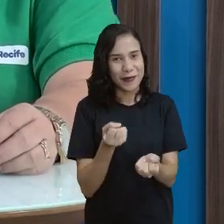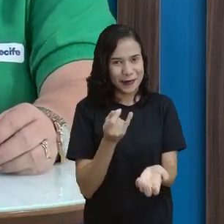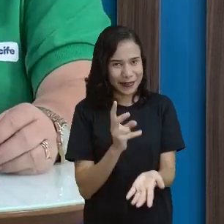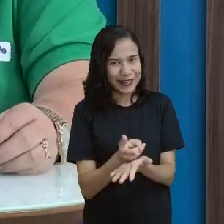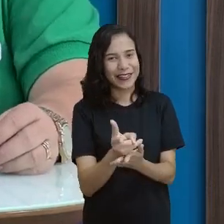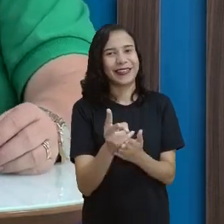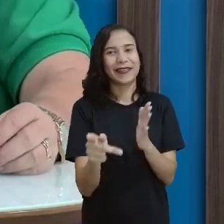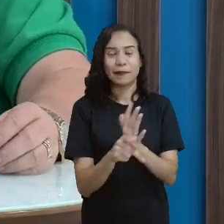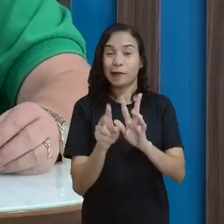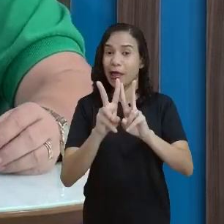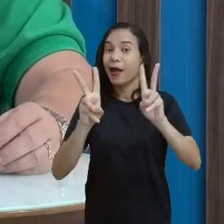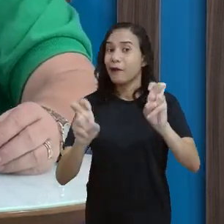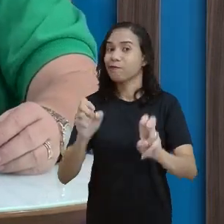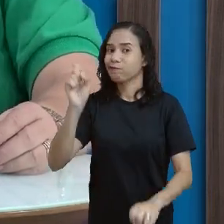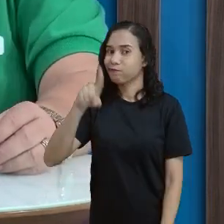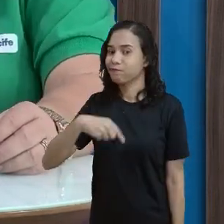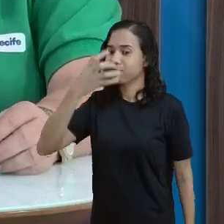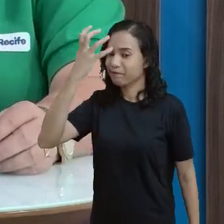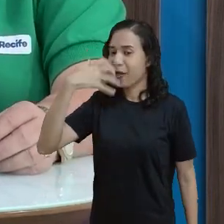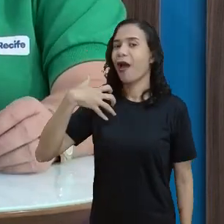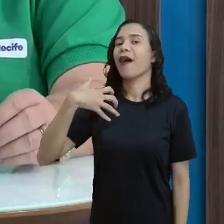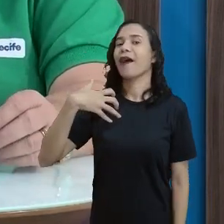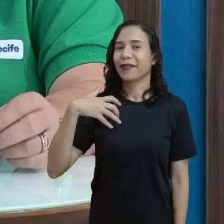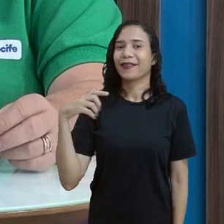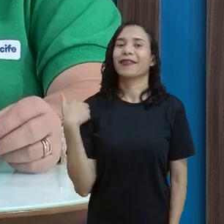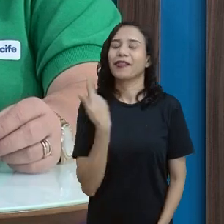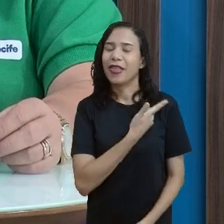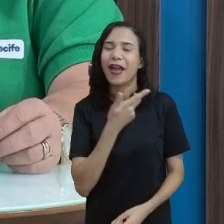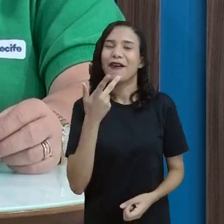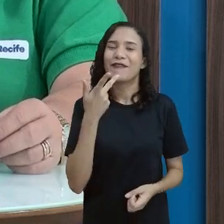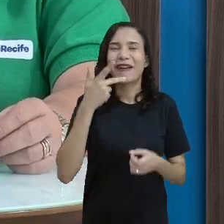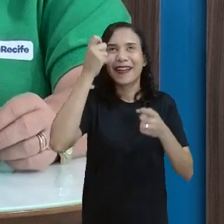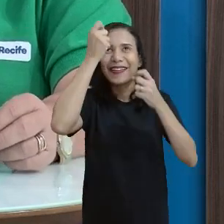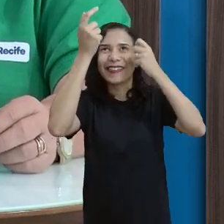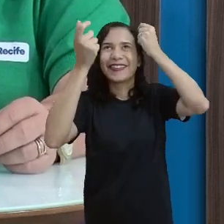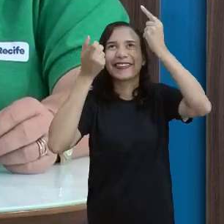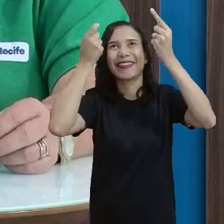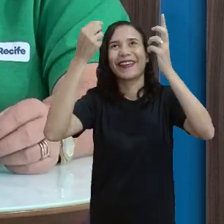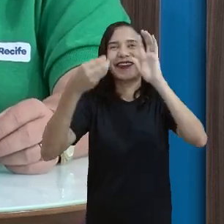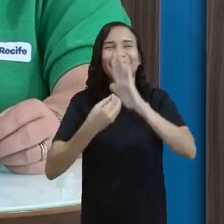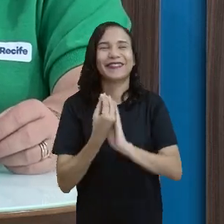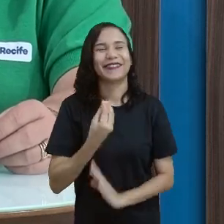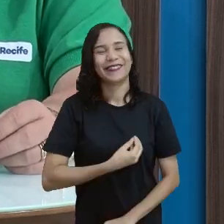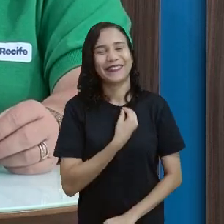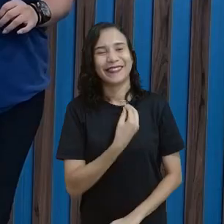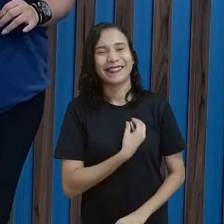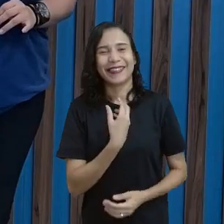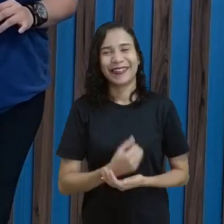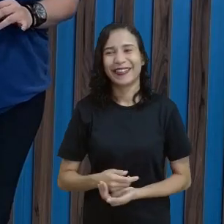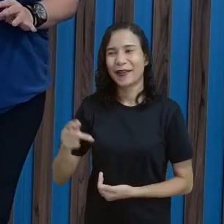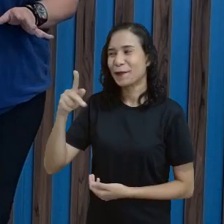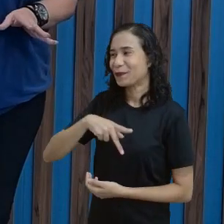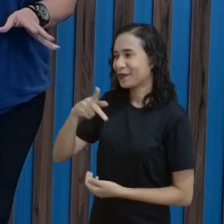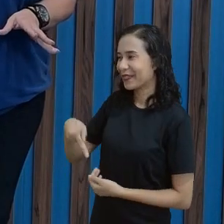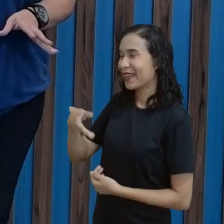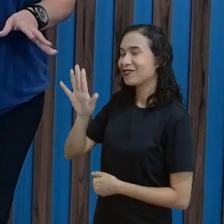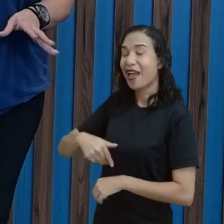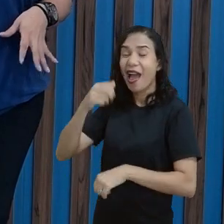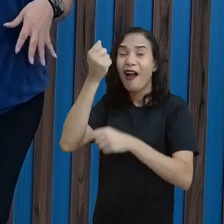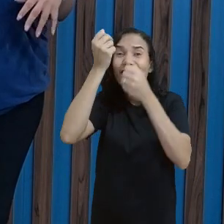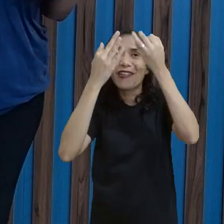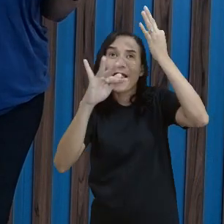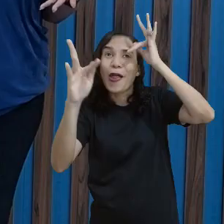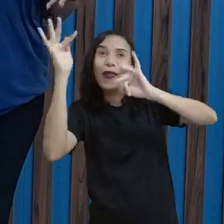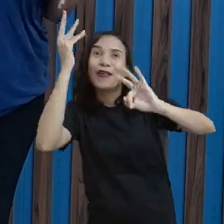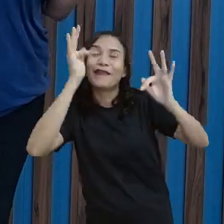que Vamos. esse assunto aí é sério, mesmo a gente trazendo algumas ideias para a vida. A professora Isabel já está toda filosófica ali, né,